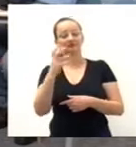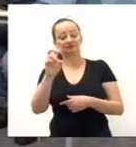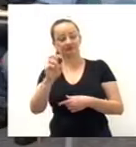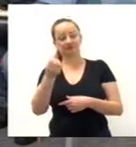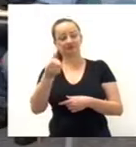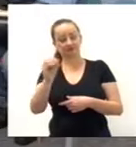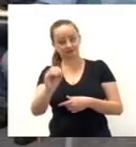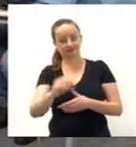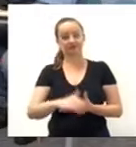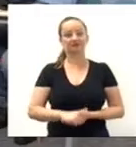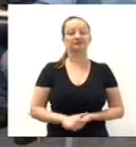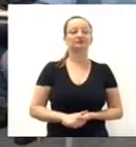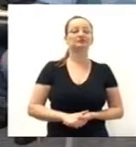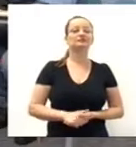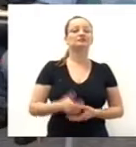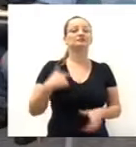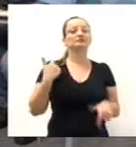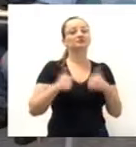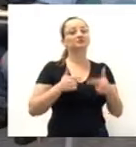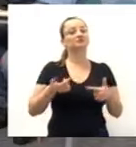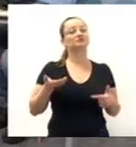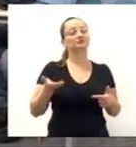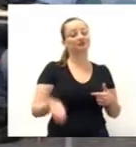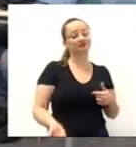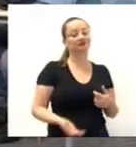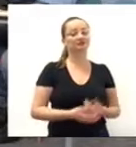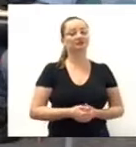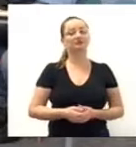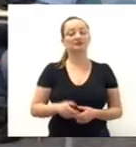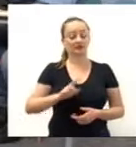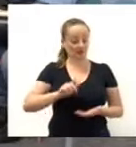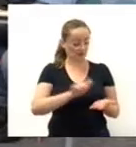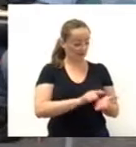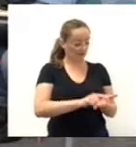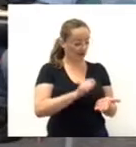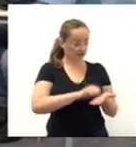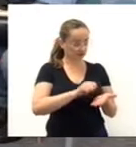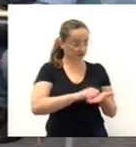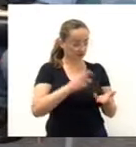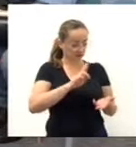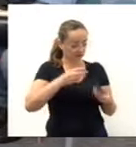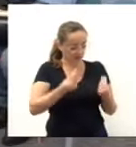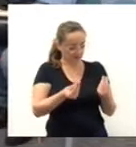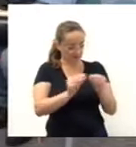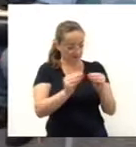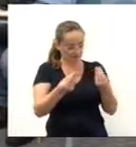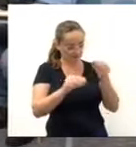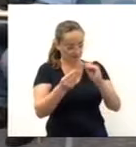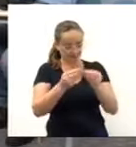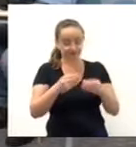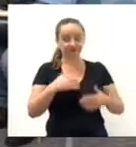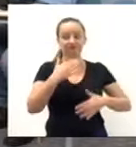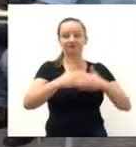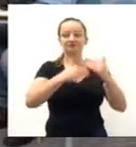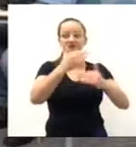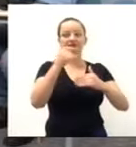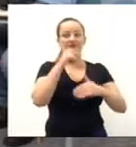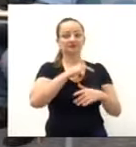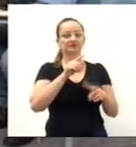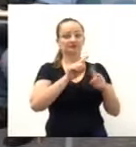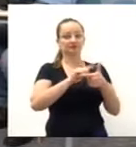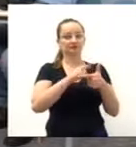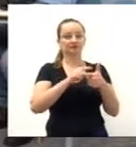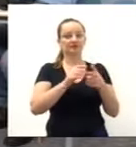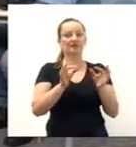60. Então, trabalhei em cima do papel, né? Peguei lá e desenvolvemos esse ângulo.